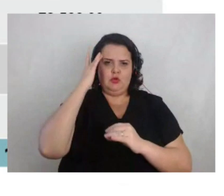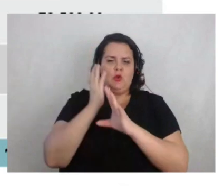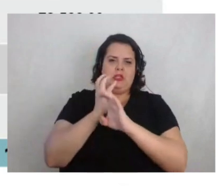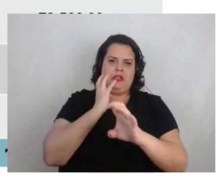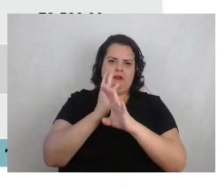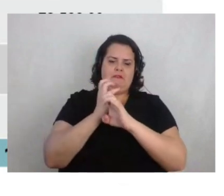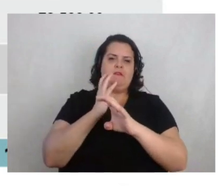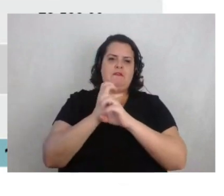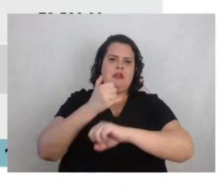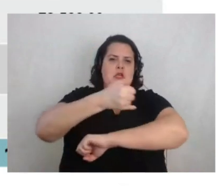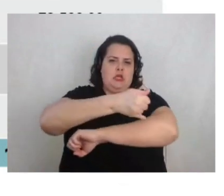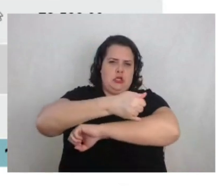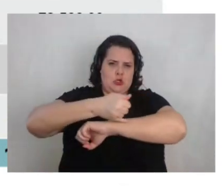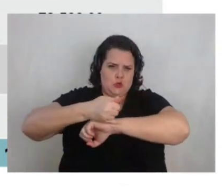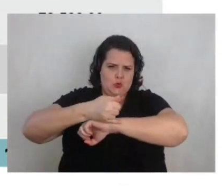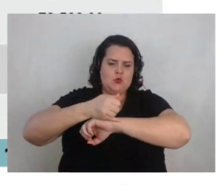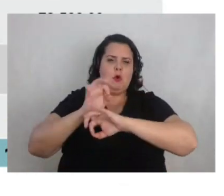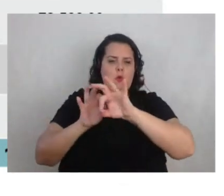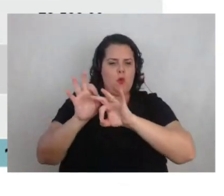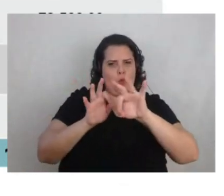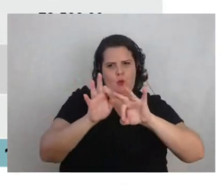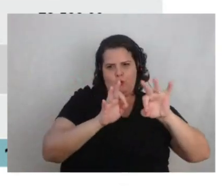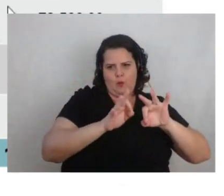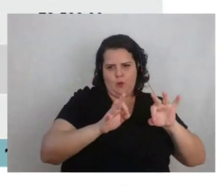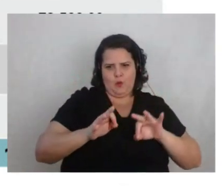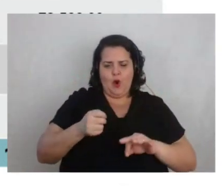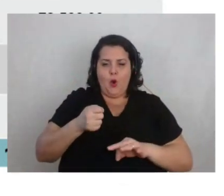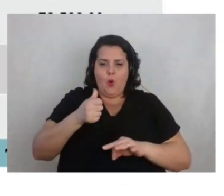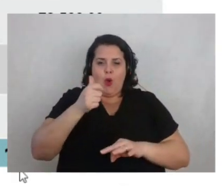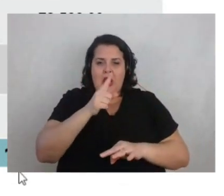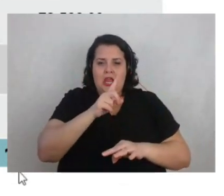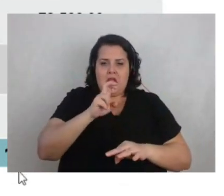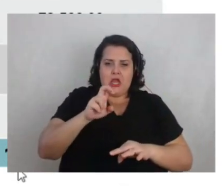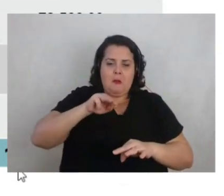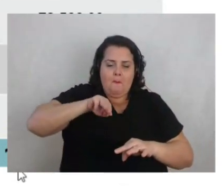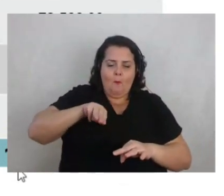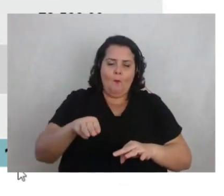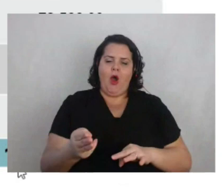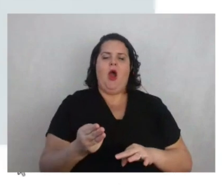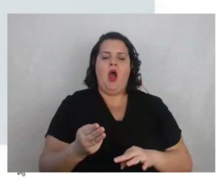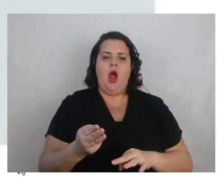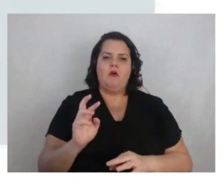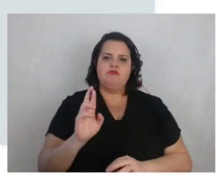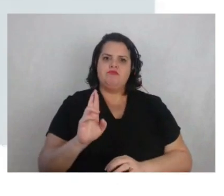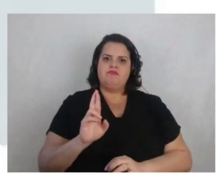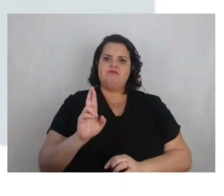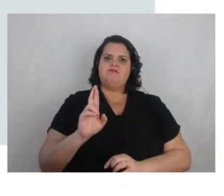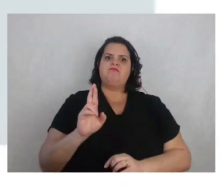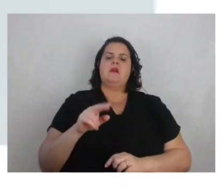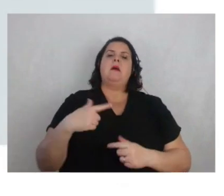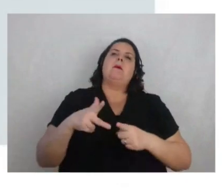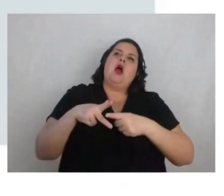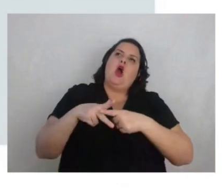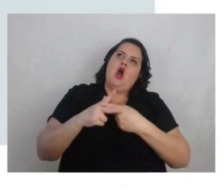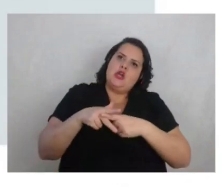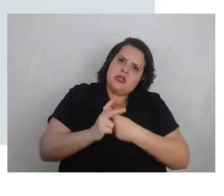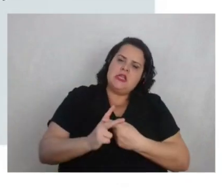quase 15 milhões de reais, seja em compra de equipamento, seja em conserto de